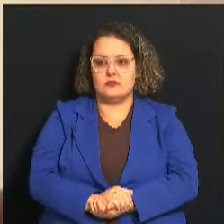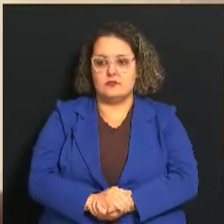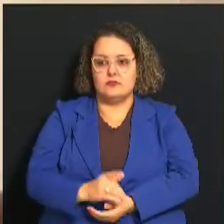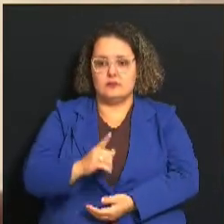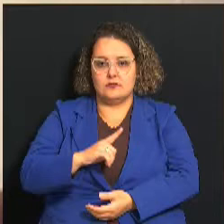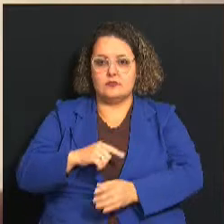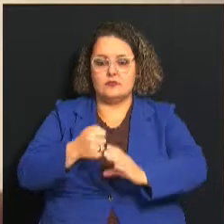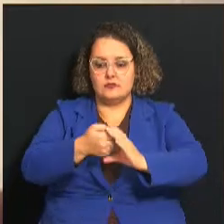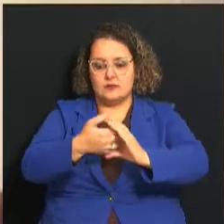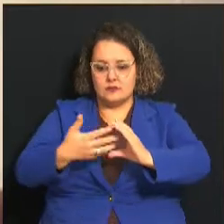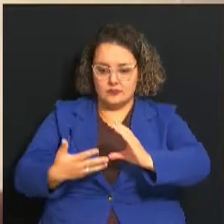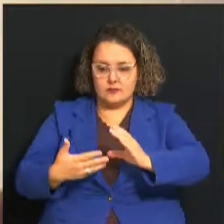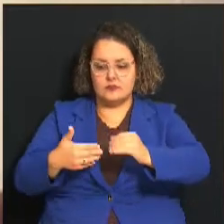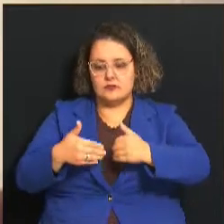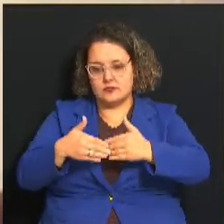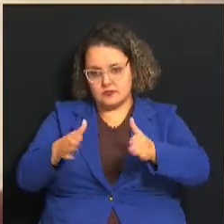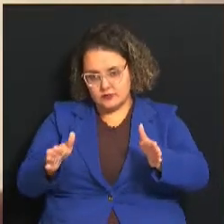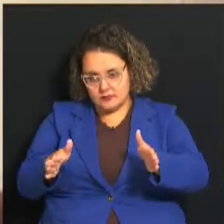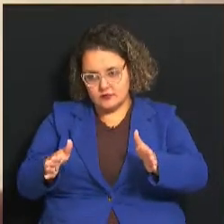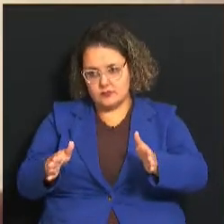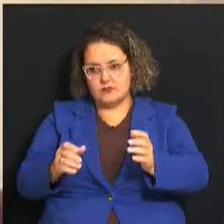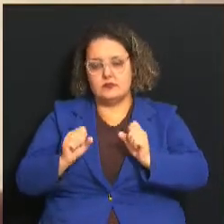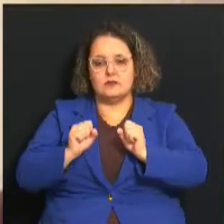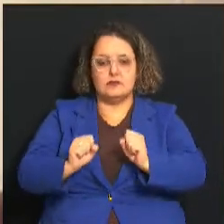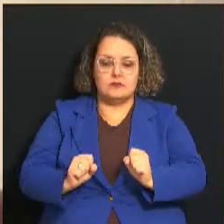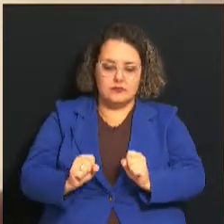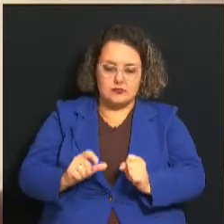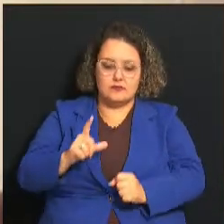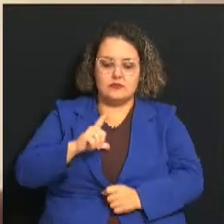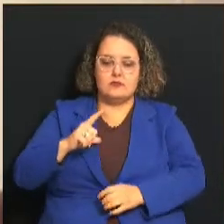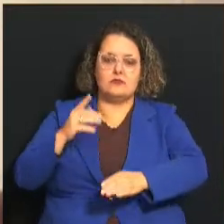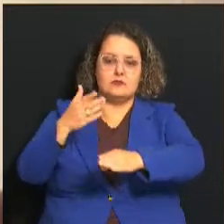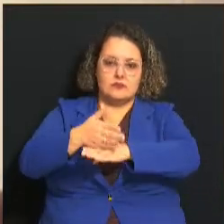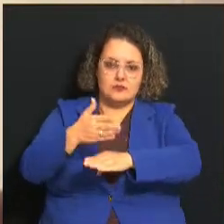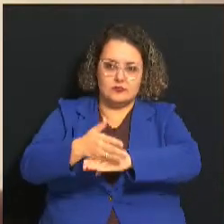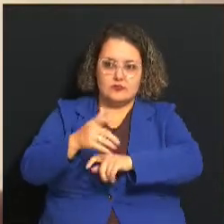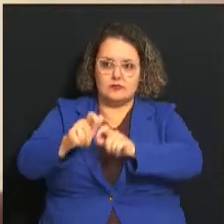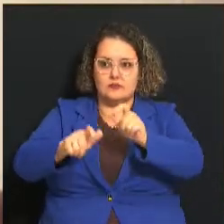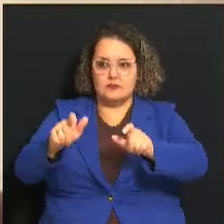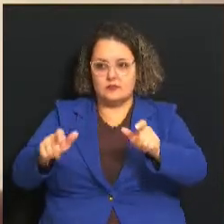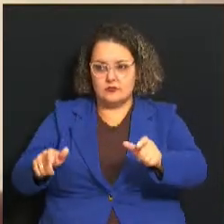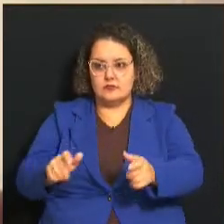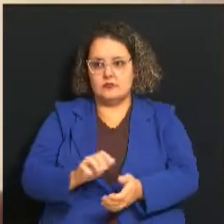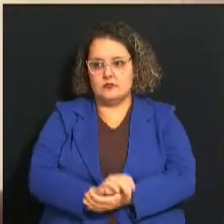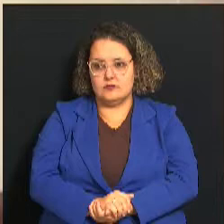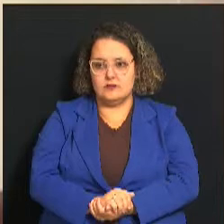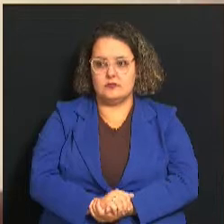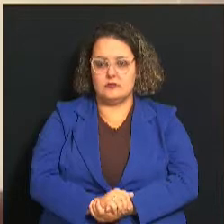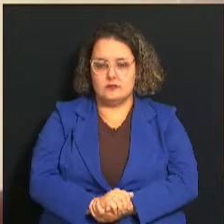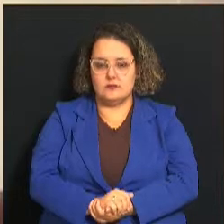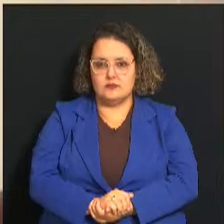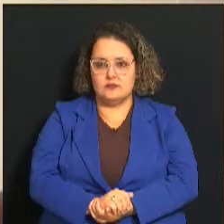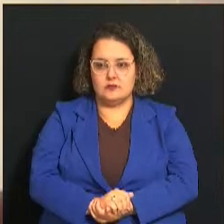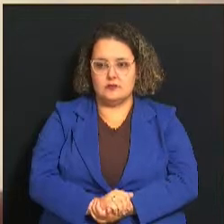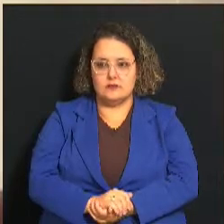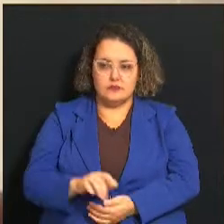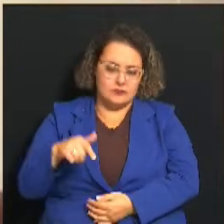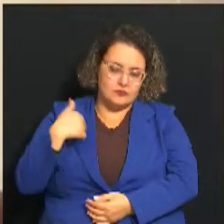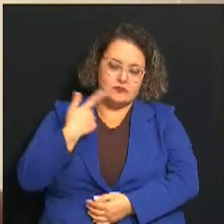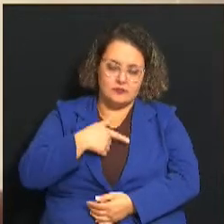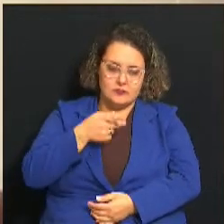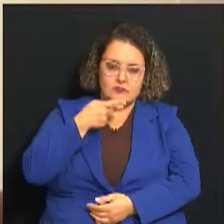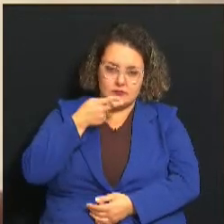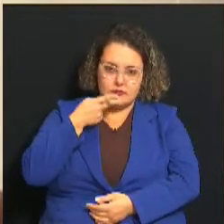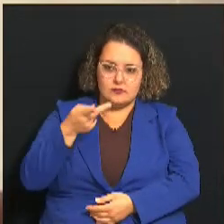ser mais aberta, poder contar com a participação popular. Nós falamos dessa importância, né,